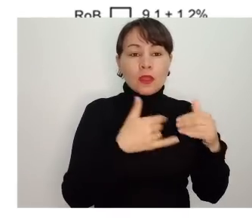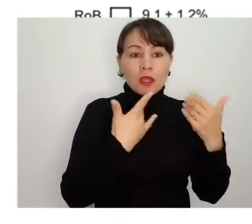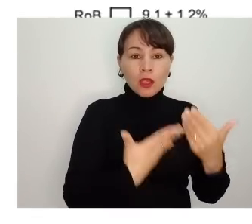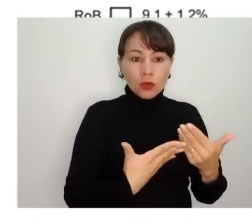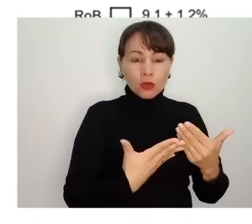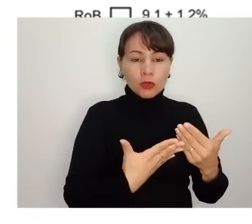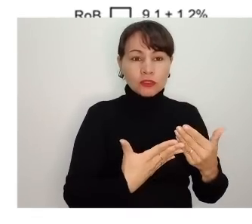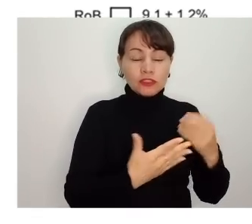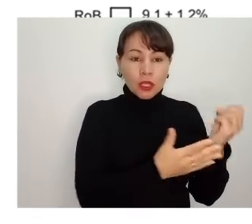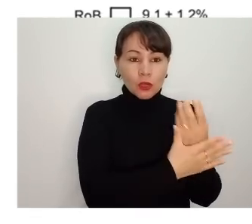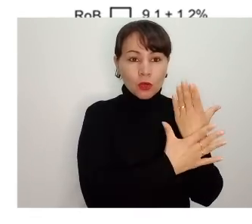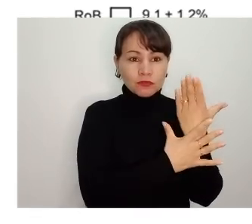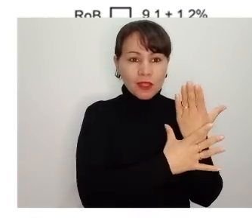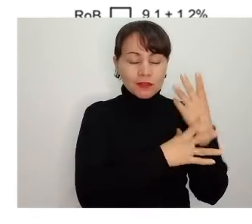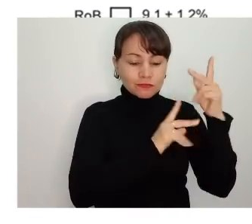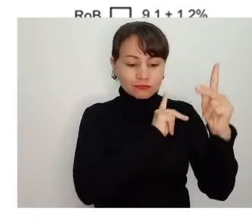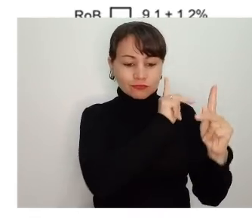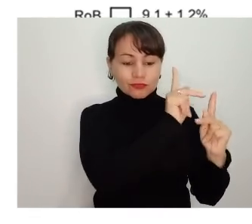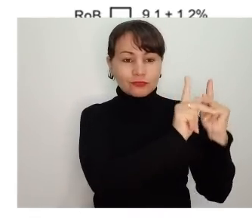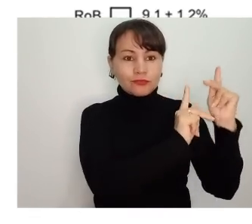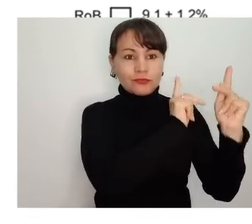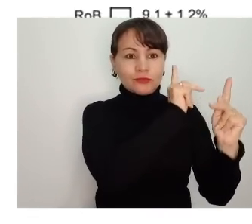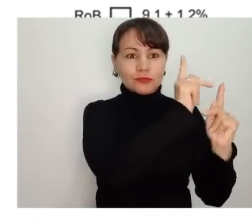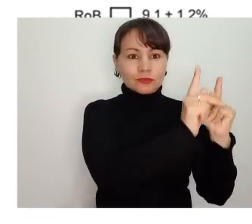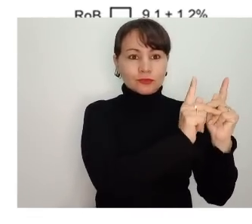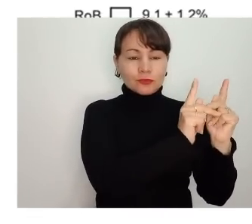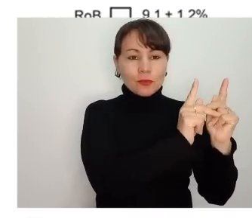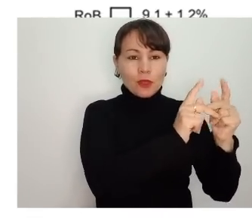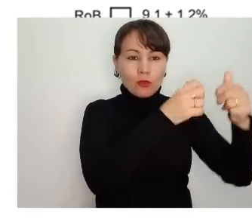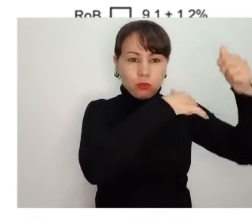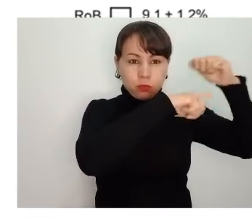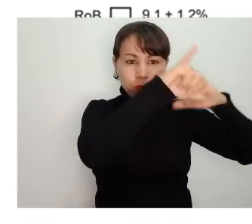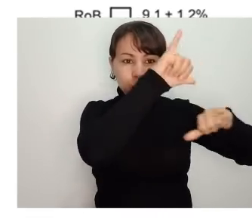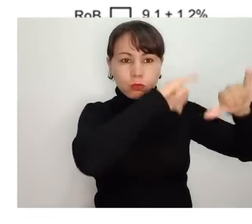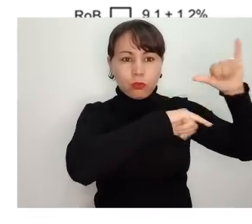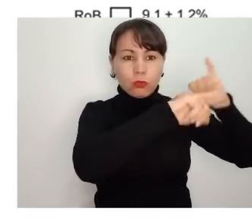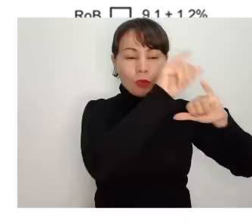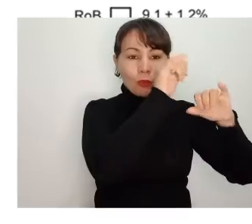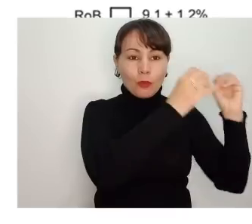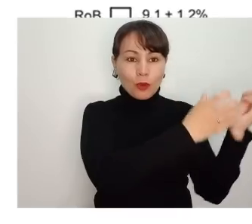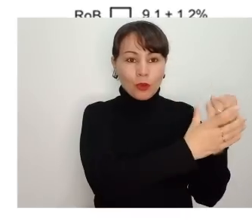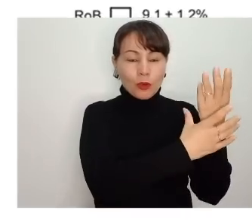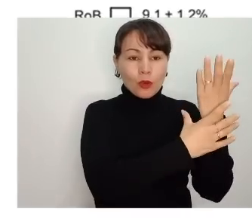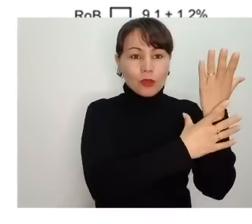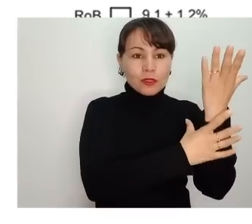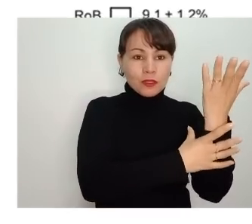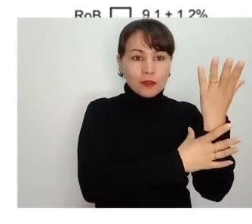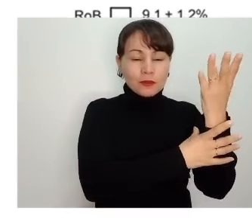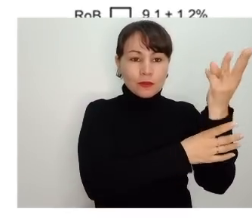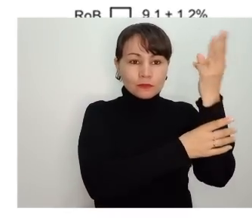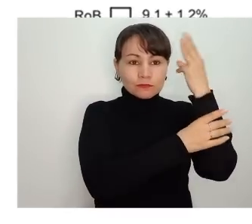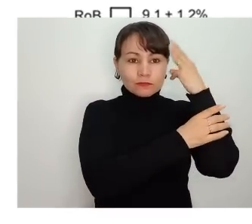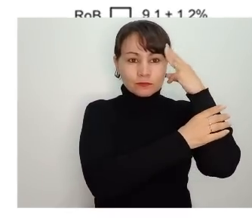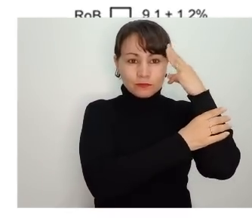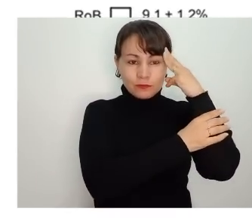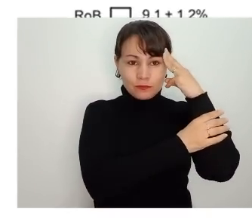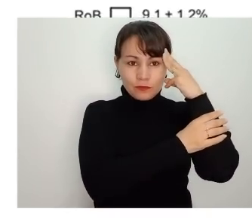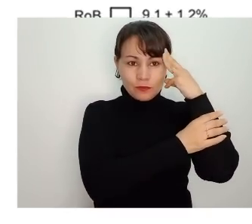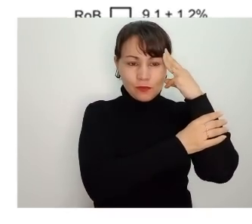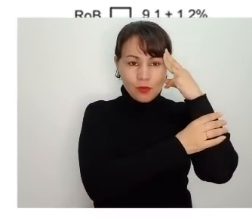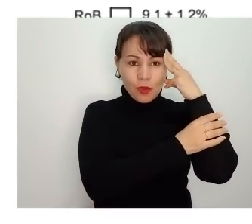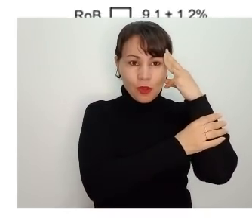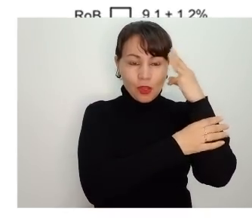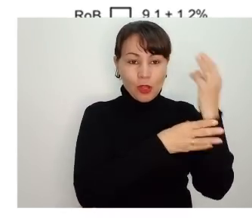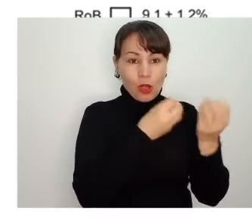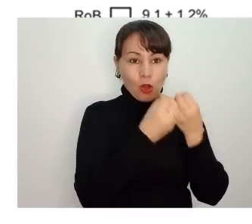bilateralmente, aonde ocorre o processamento bioquímico para a consolidação das nossas